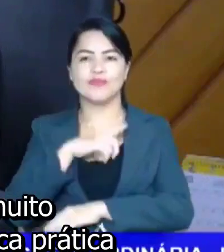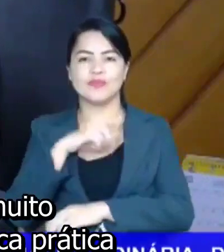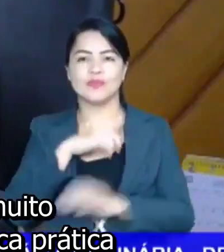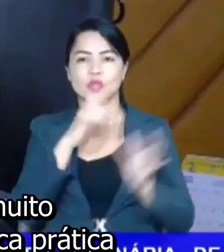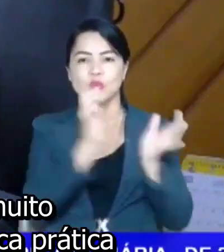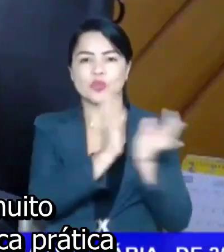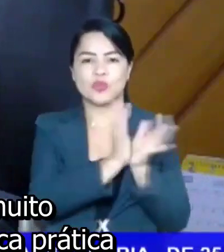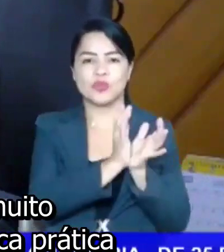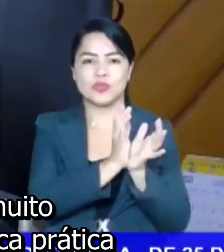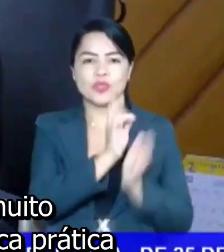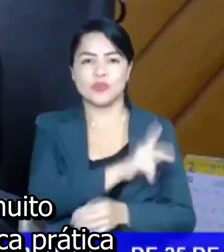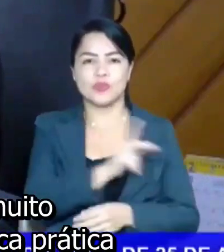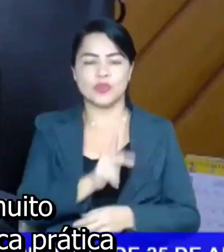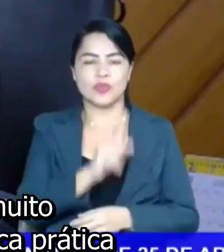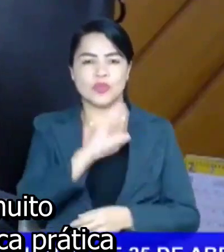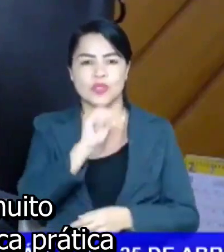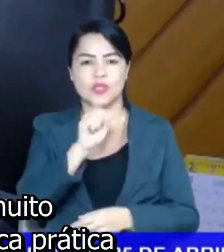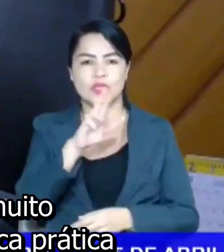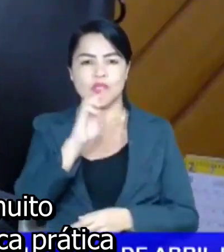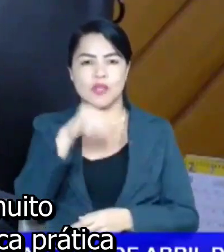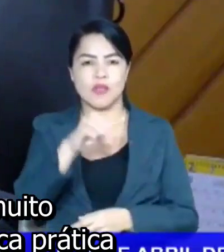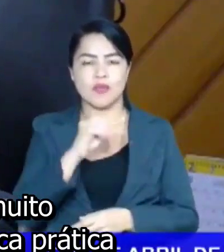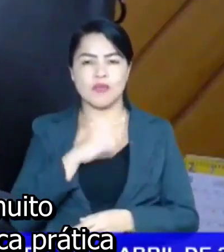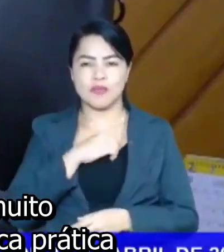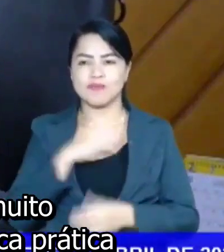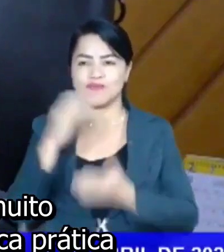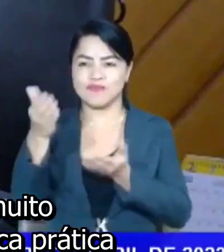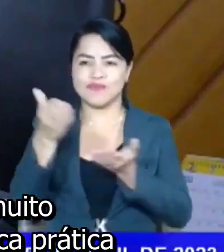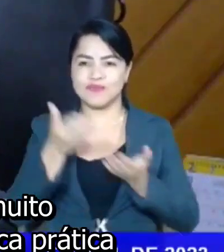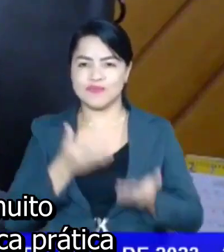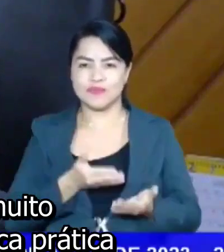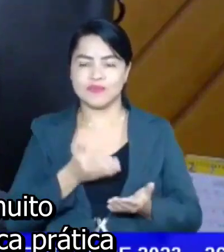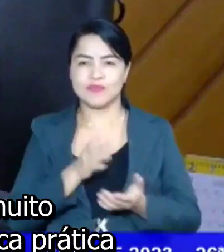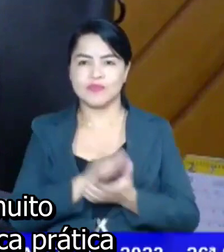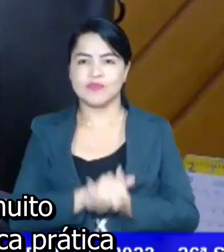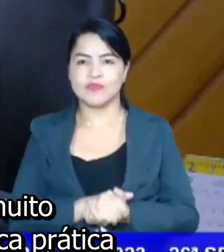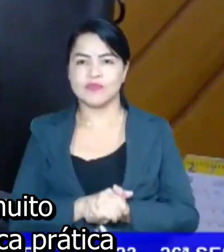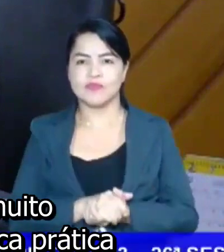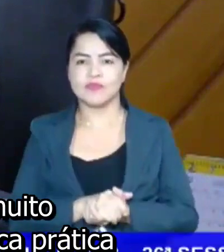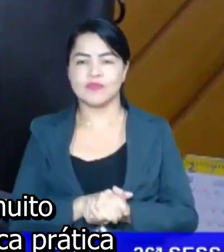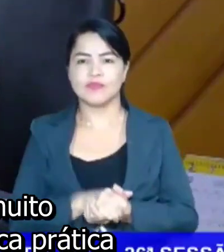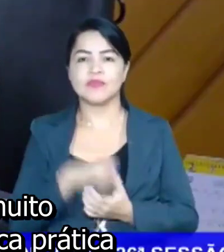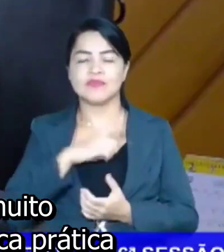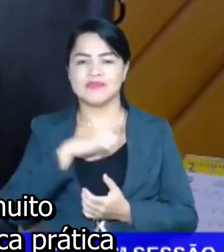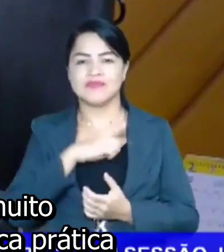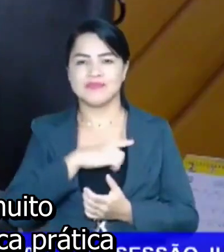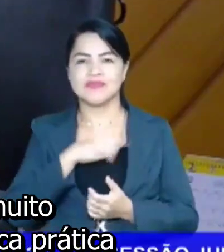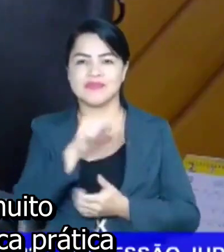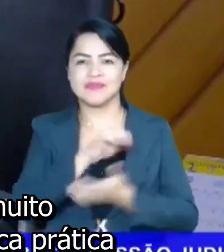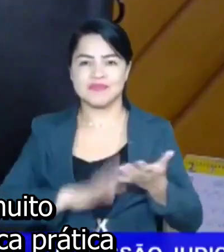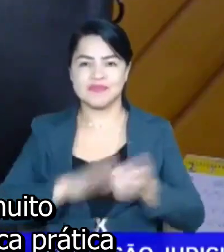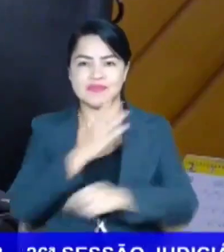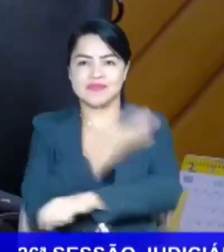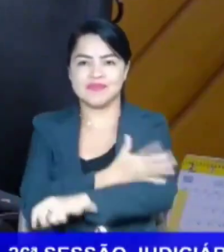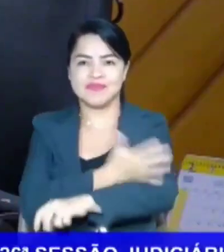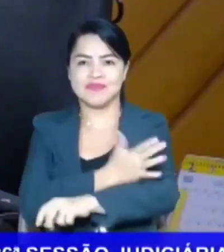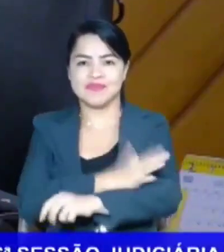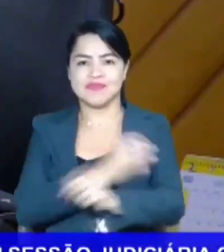escuro curto. Também que estão conosco aqui. Sejam todos muito bem-vindos, tá certo? Estão em atividade acadêmica, né? Prática